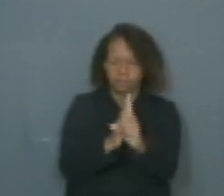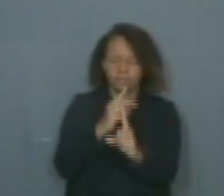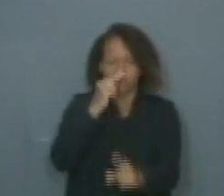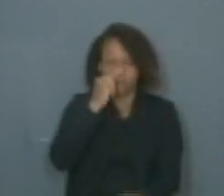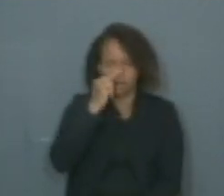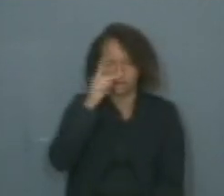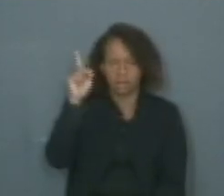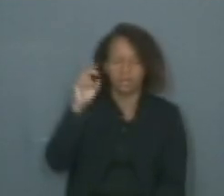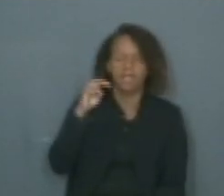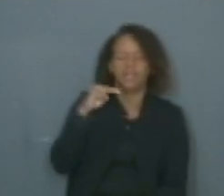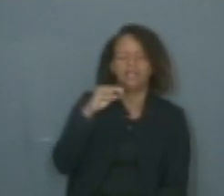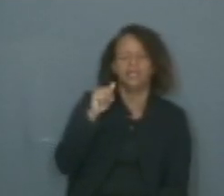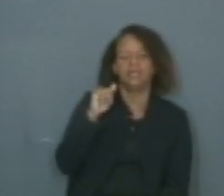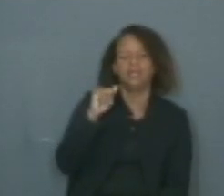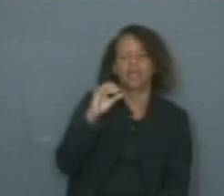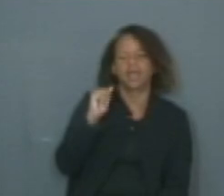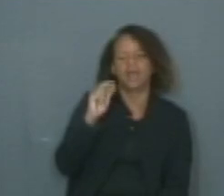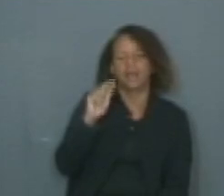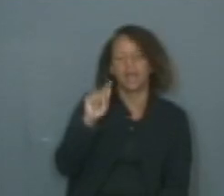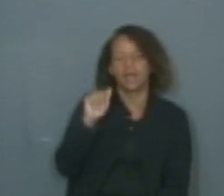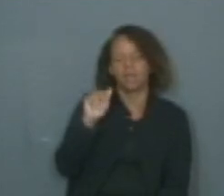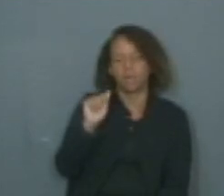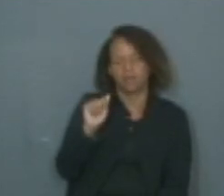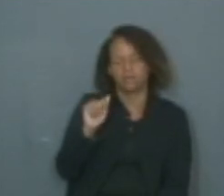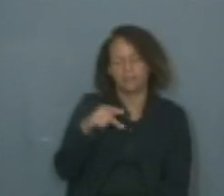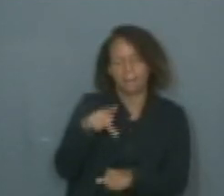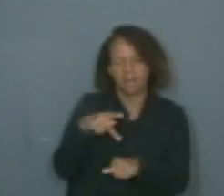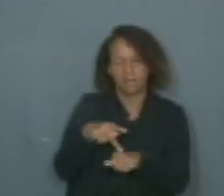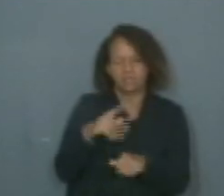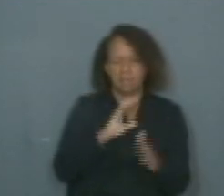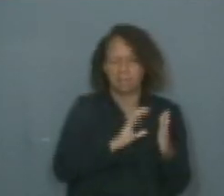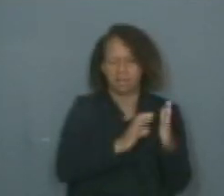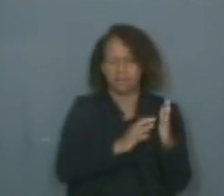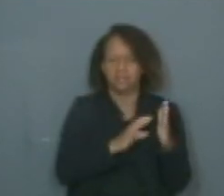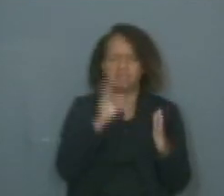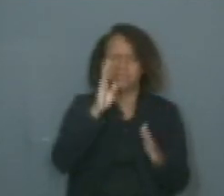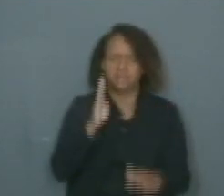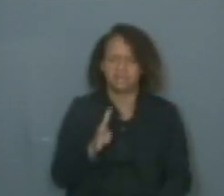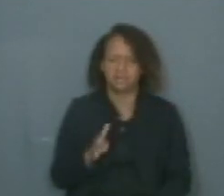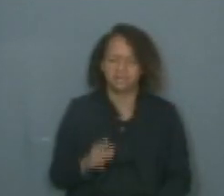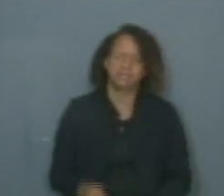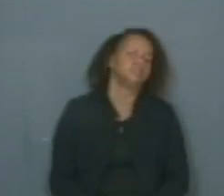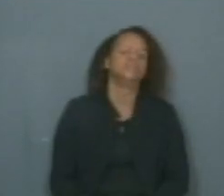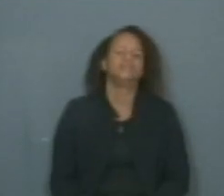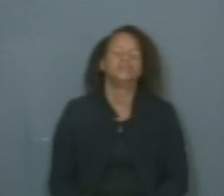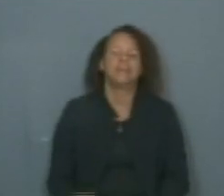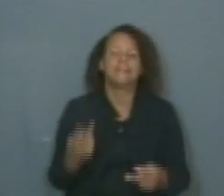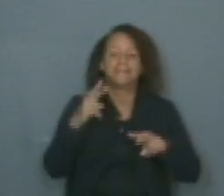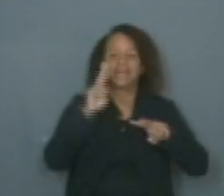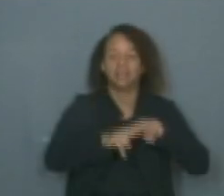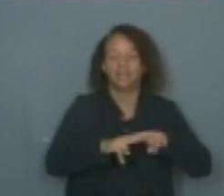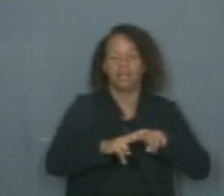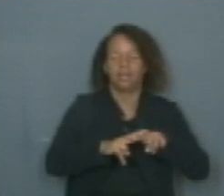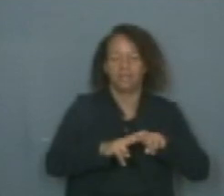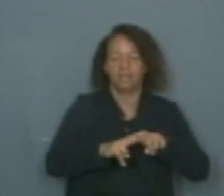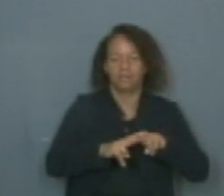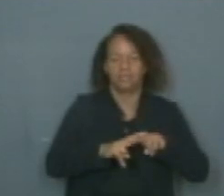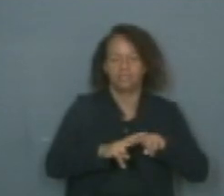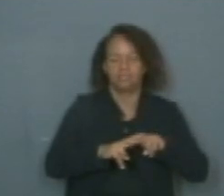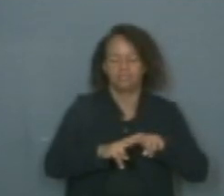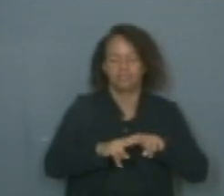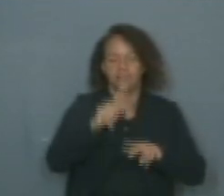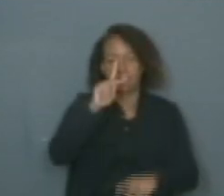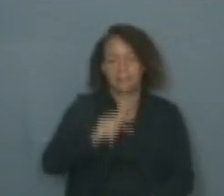Soviética. Nicarágua, que é bem amigo do Partido Comunista do Brasil, inclusive, prendeu padres ano